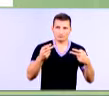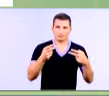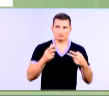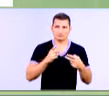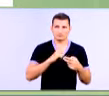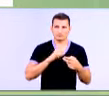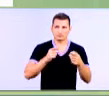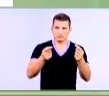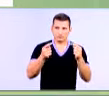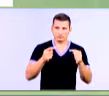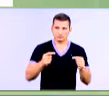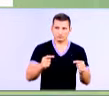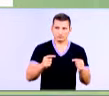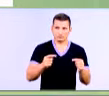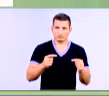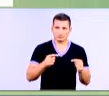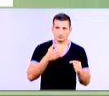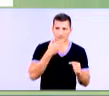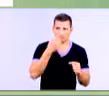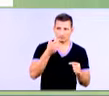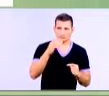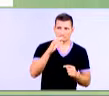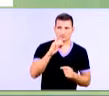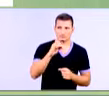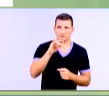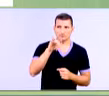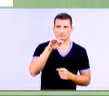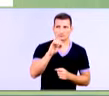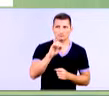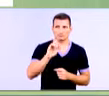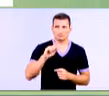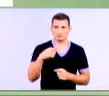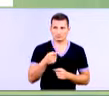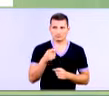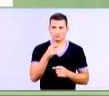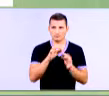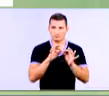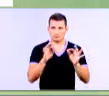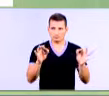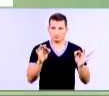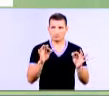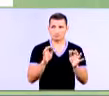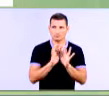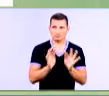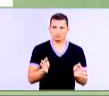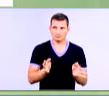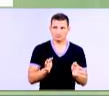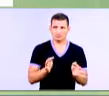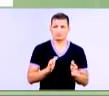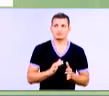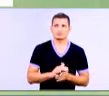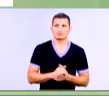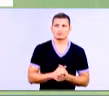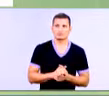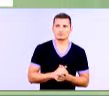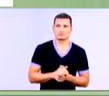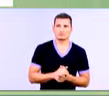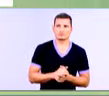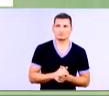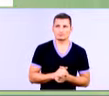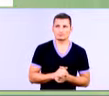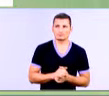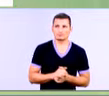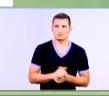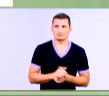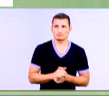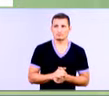outro comentário falando, olha, melhorar o código depois, porque esse código está muito simples. Até eu tento criar alguma coisa ali para me lembrar, olha,